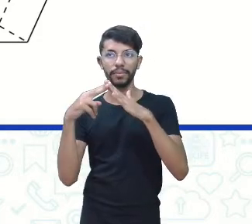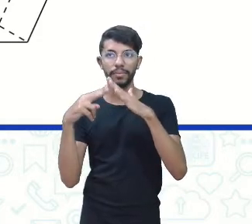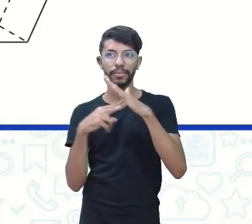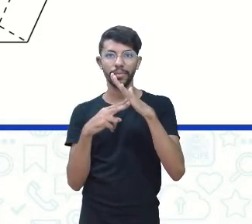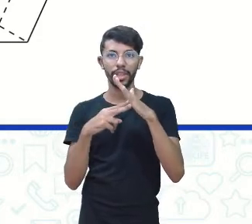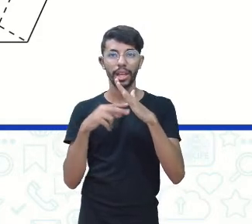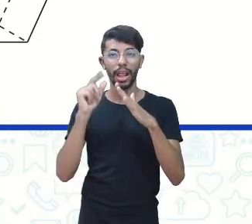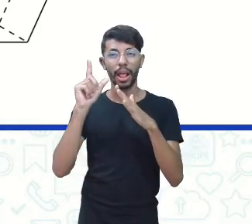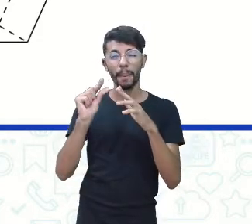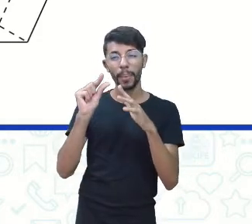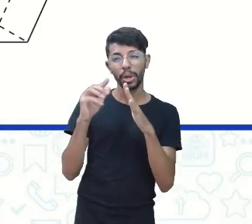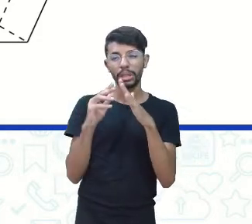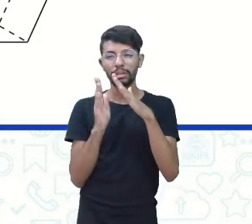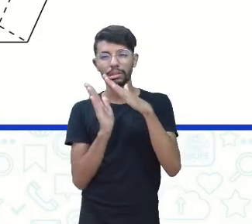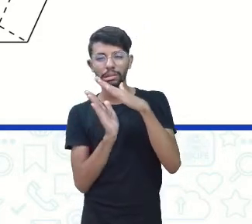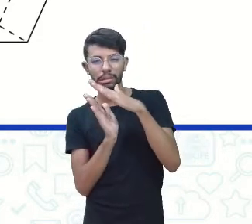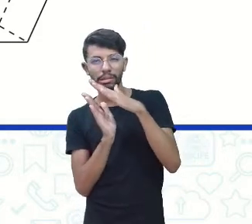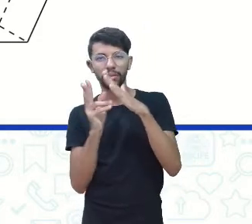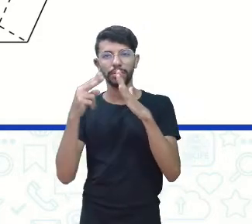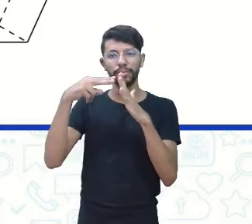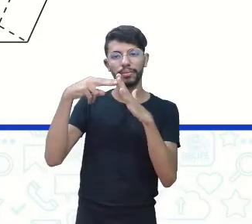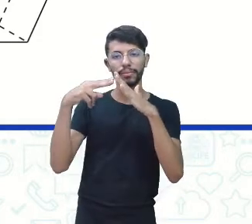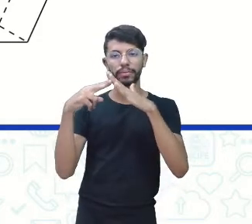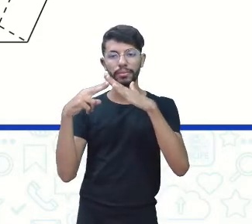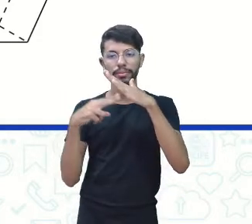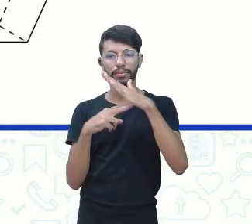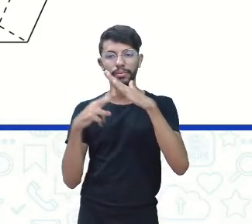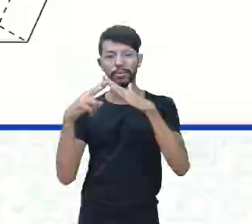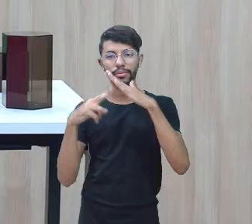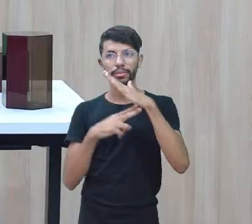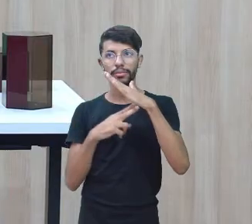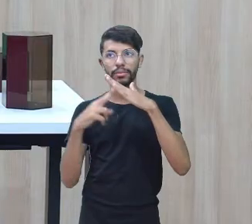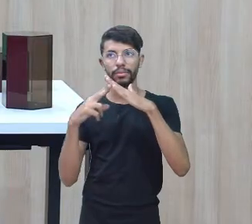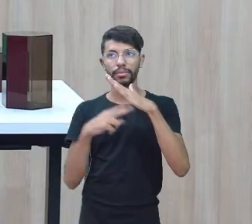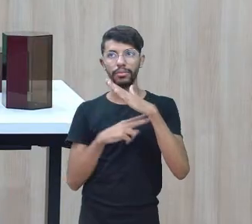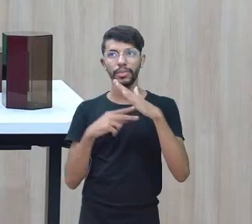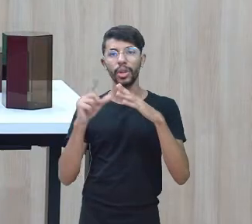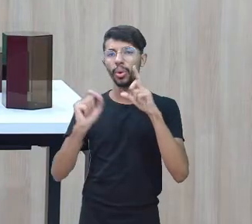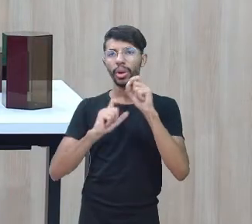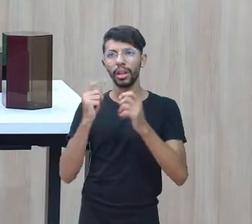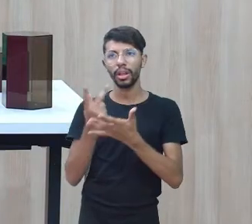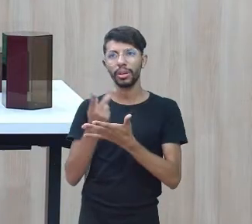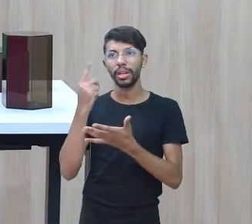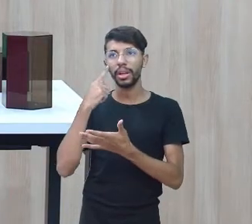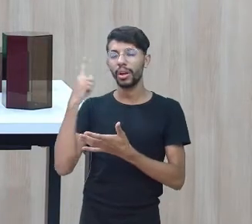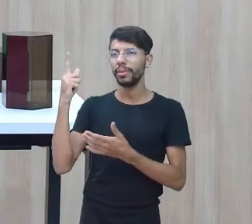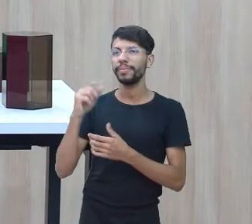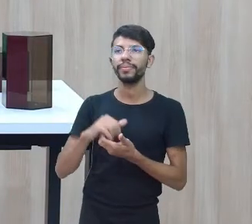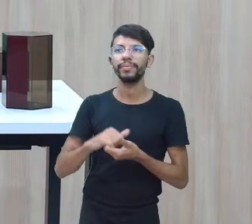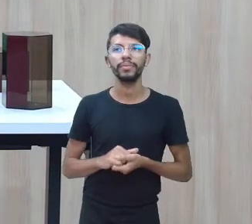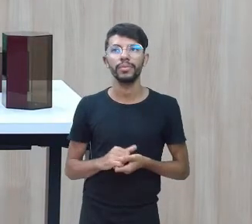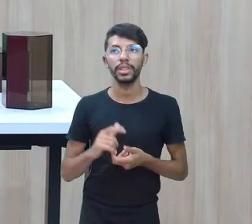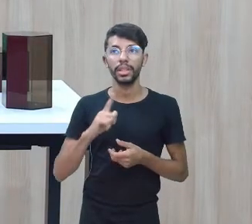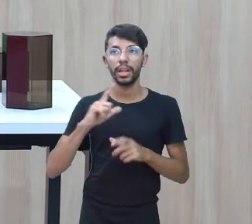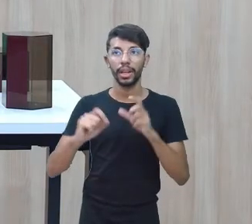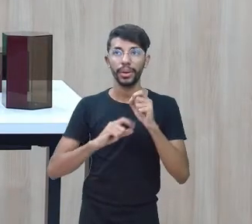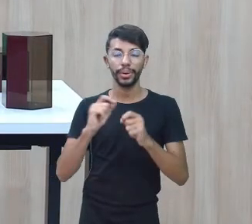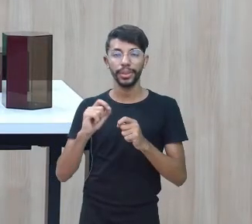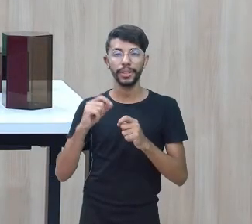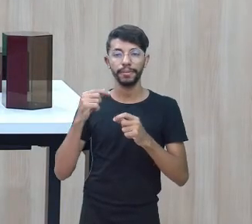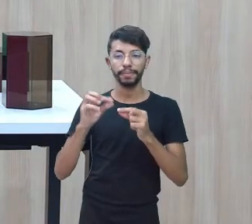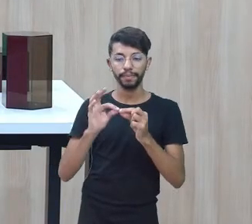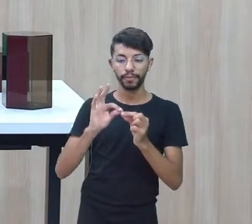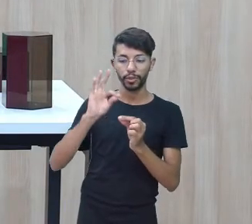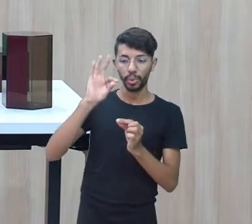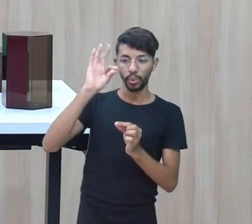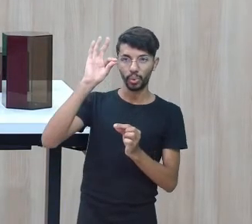está acontecendo com esse prisma? Ó, vou usar esse aqui que está pertinho de mim, no cantinho, para mostrar para vocês. Aqui a gente tem a altura